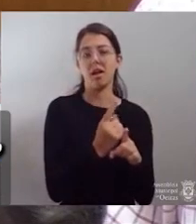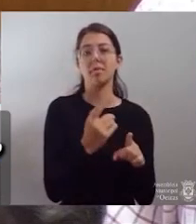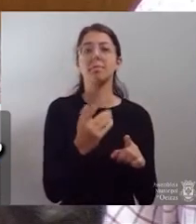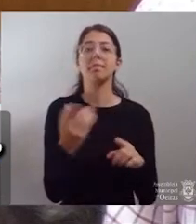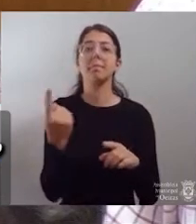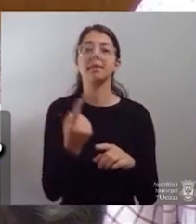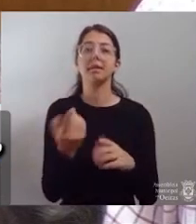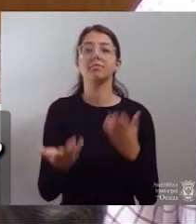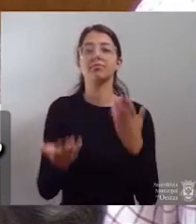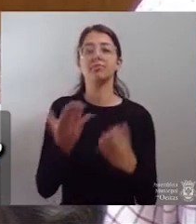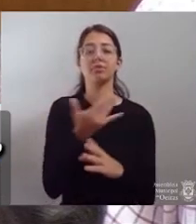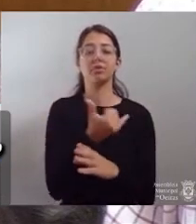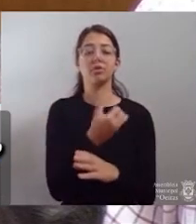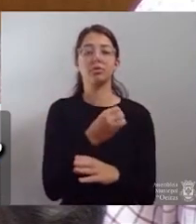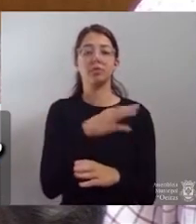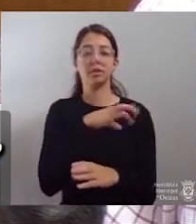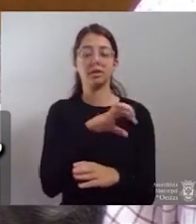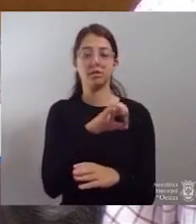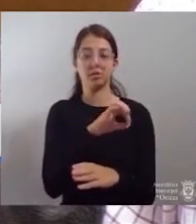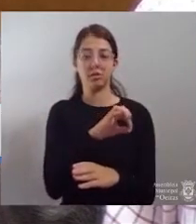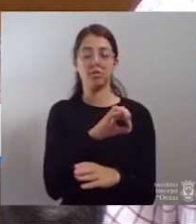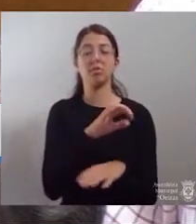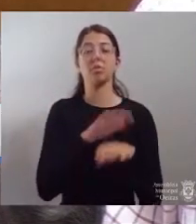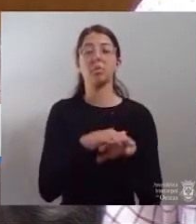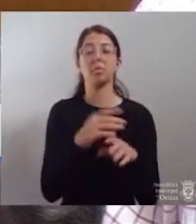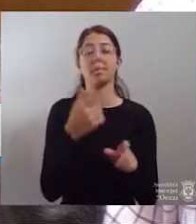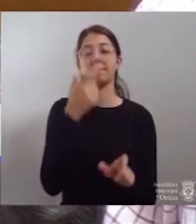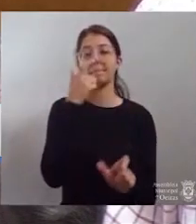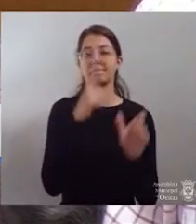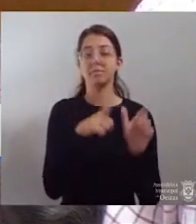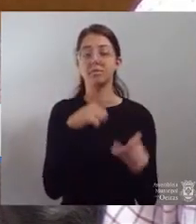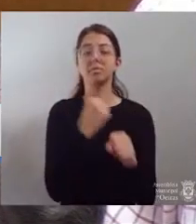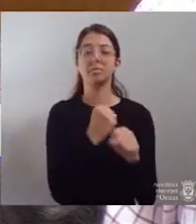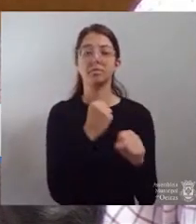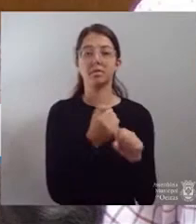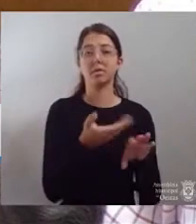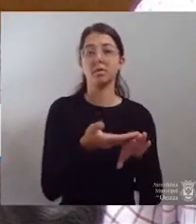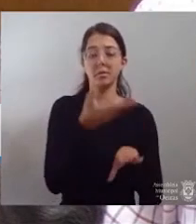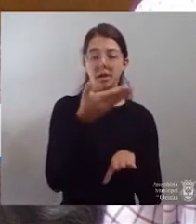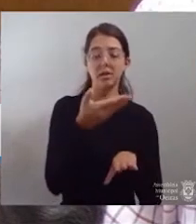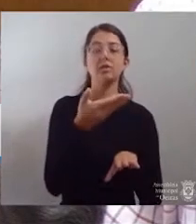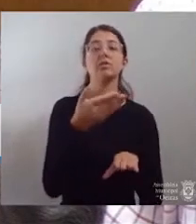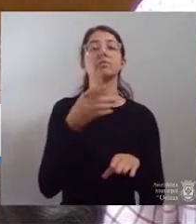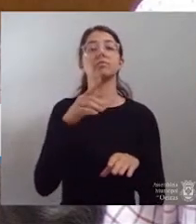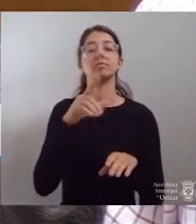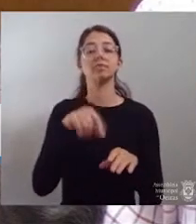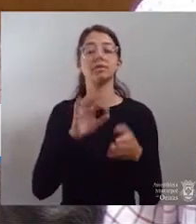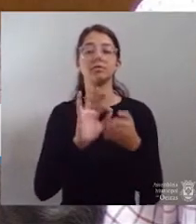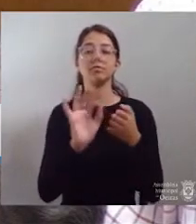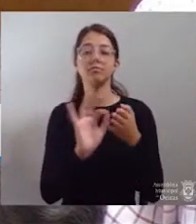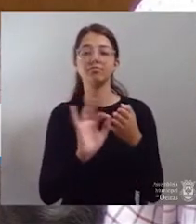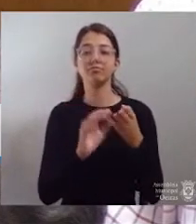o volume de negócios por trabalhador era superior e os indicadores de tutoria